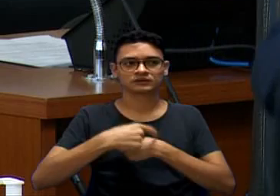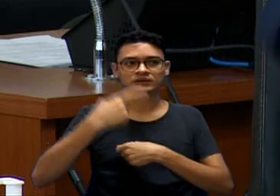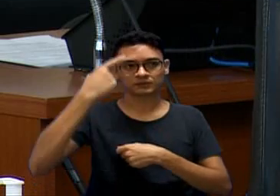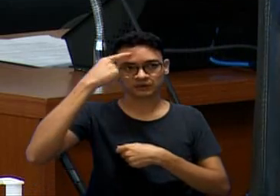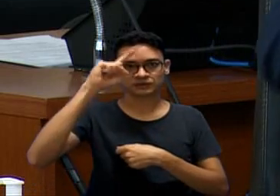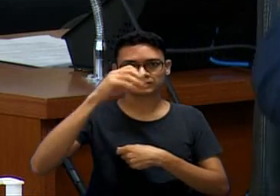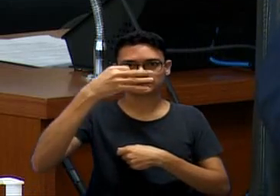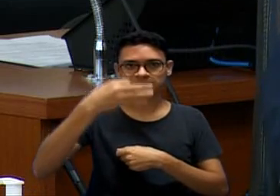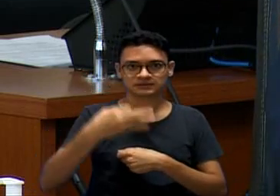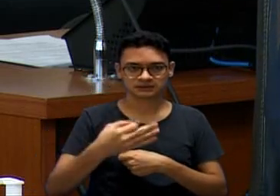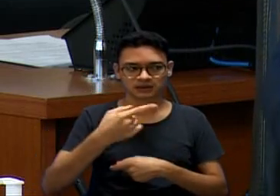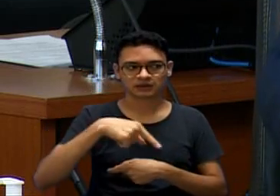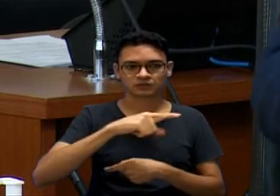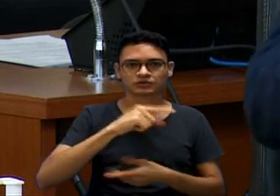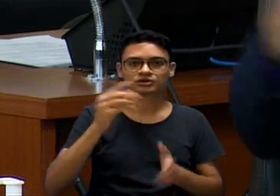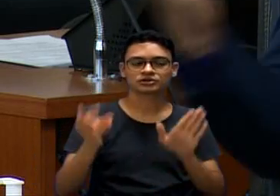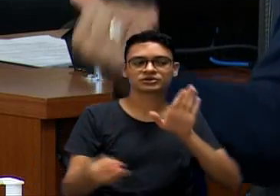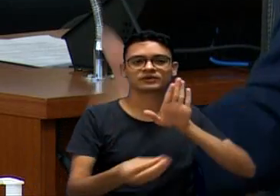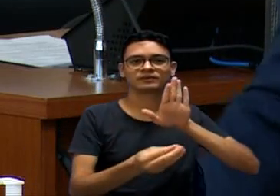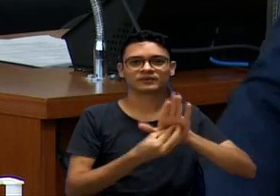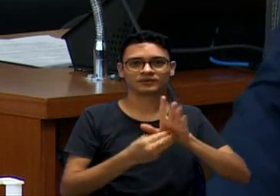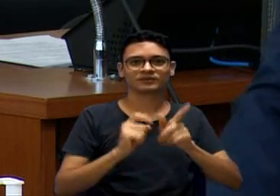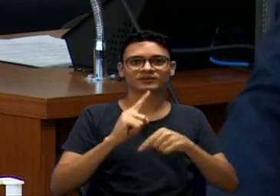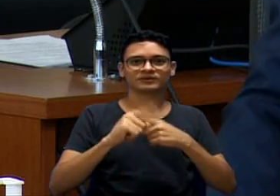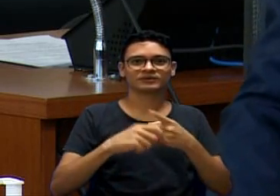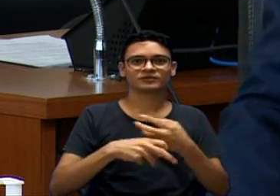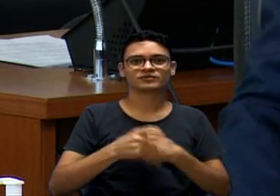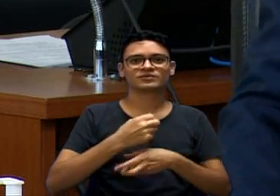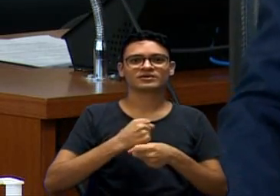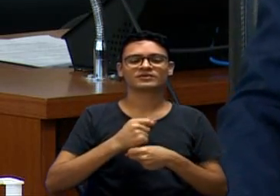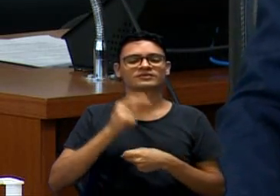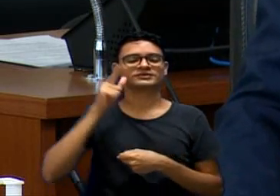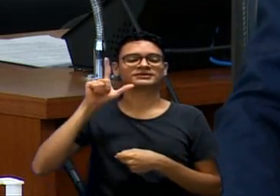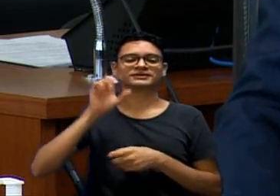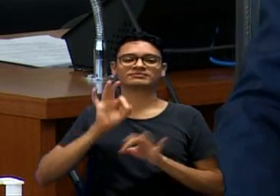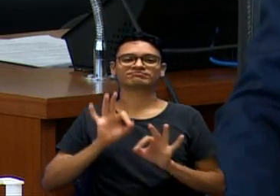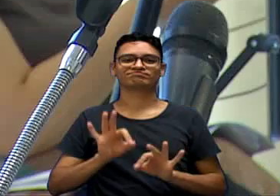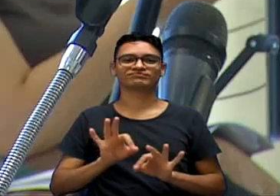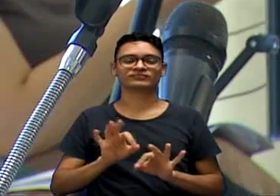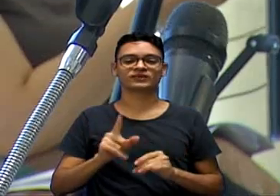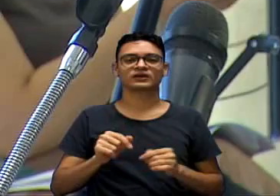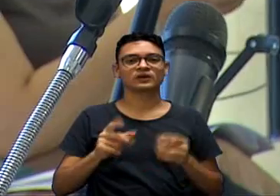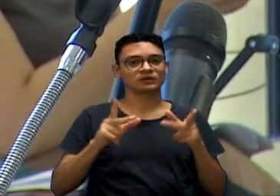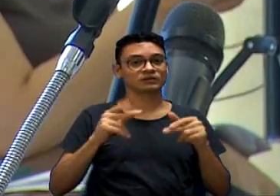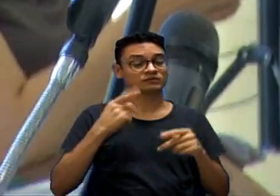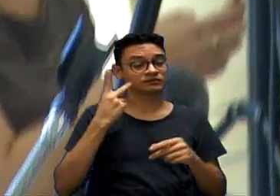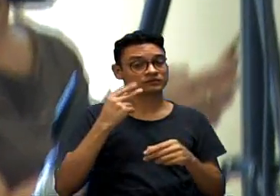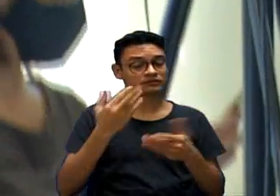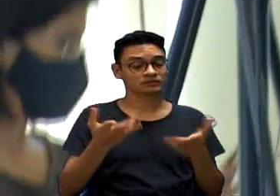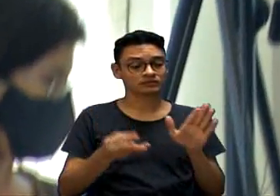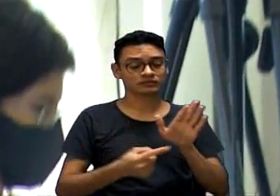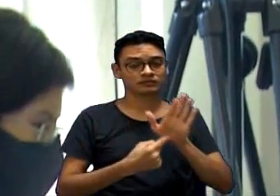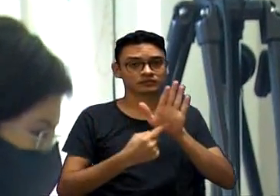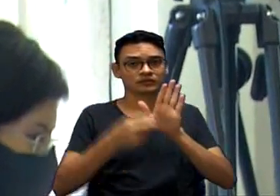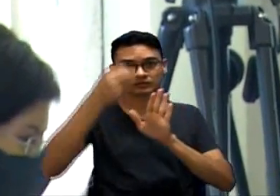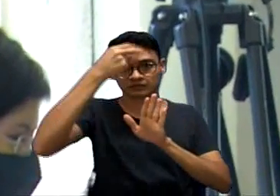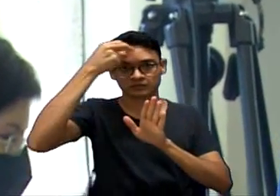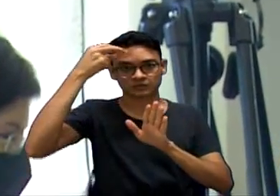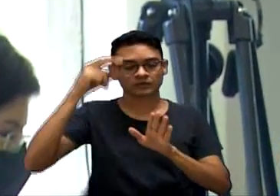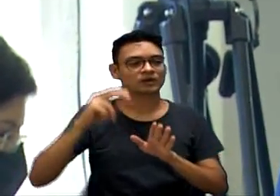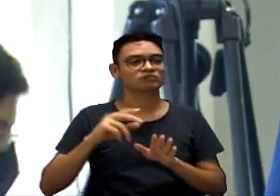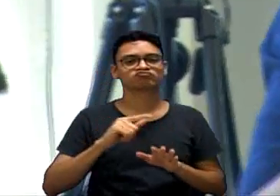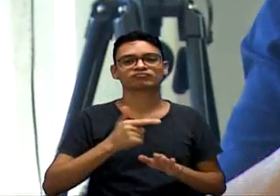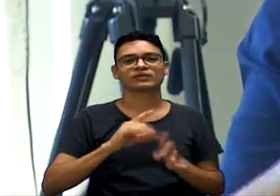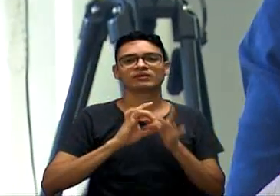data que a gente colocou ele, aí a gente conseguia para o ano passado. Eu até coloco, vereador, que a prefeitura, o executivo não tem permissão,